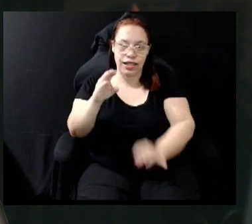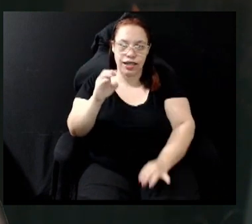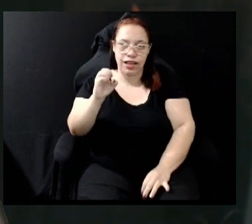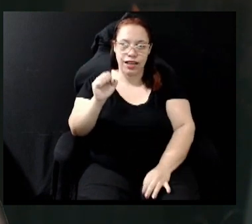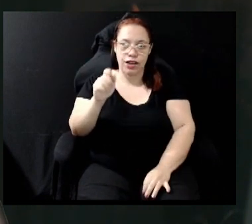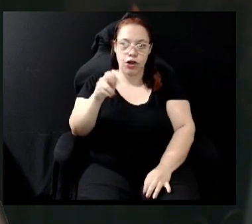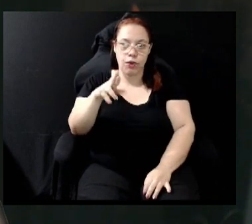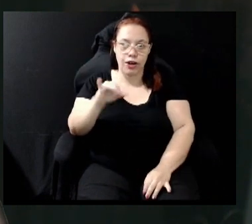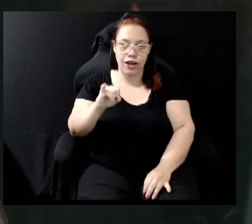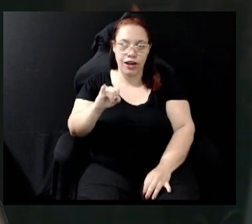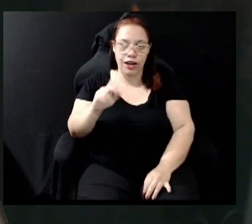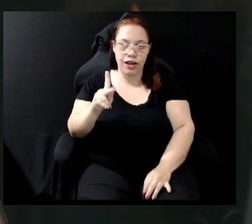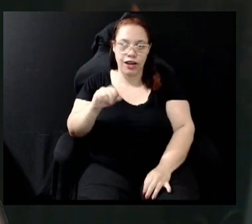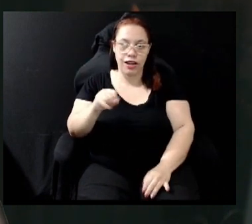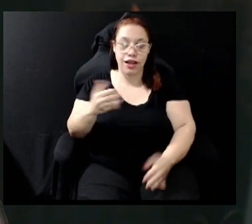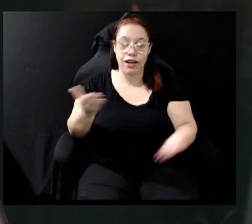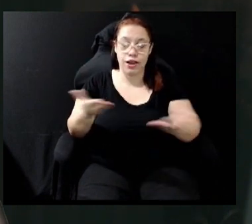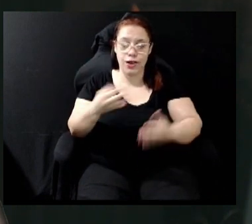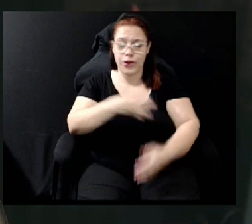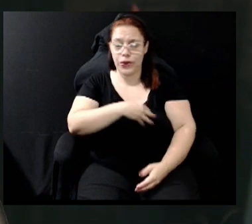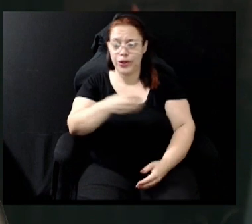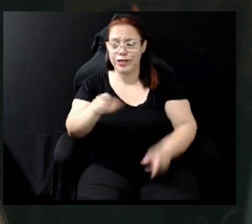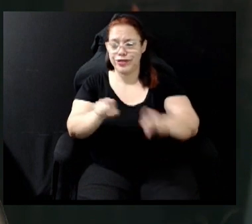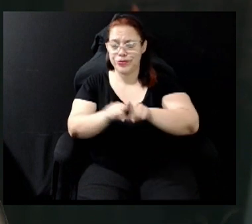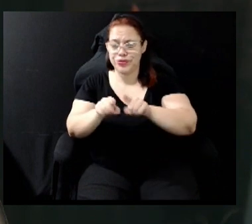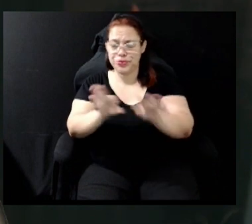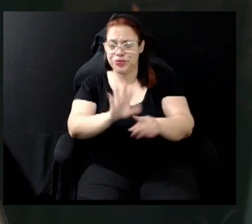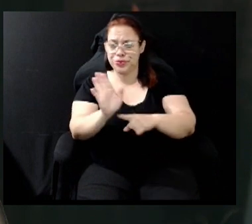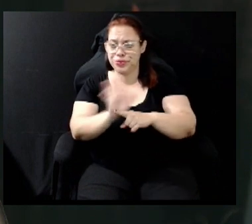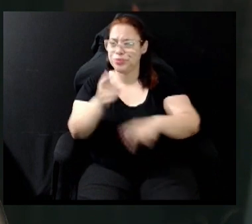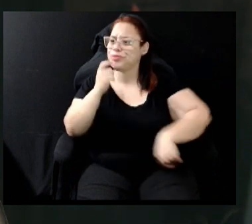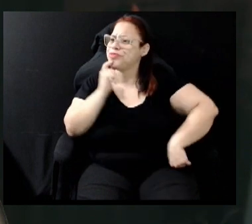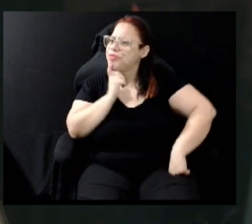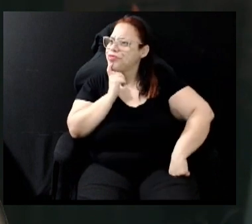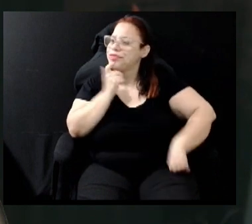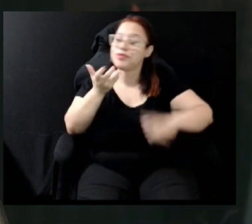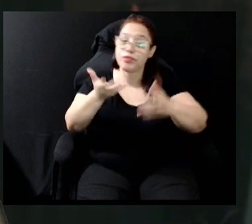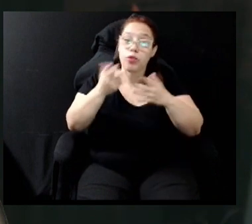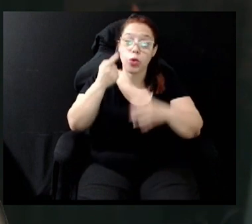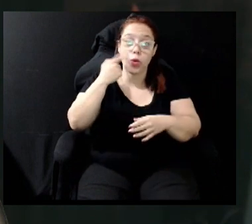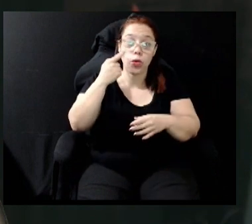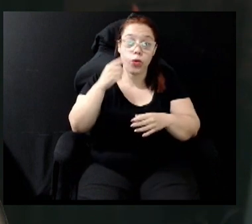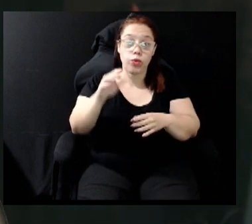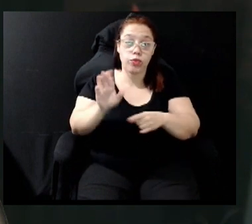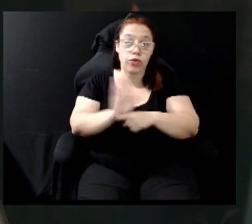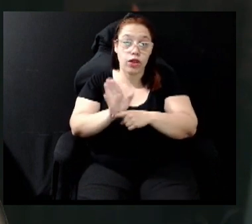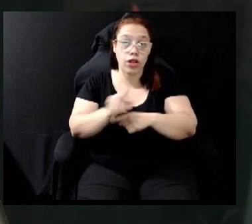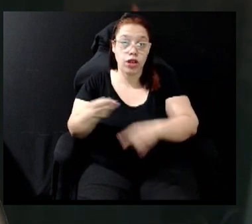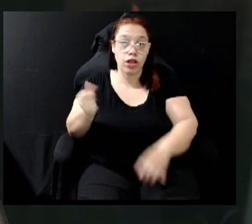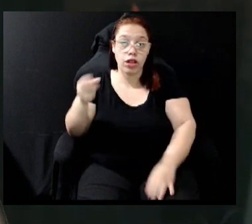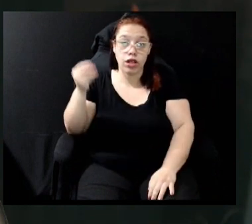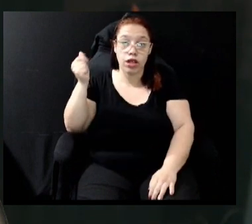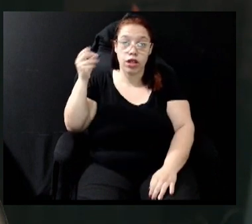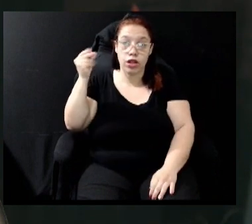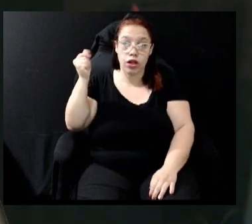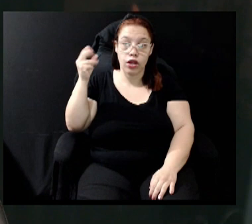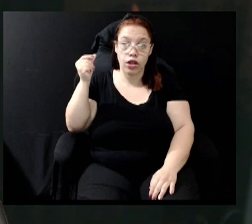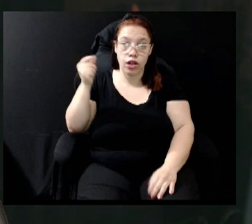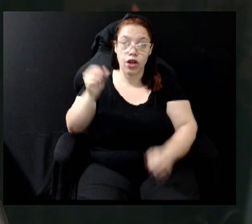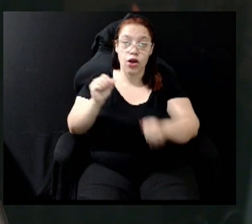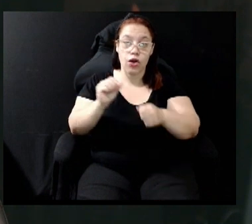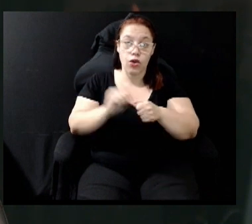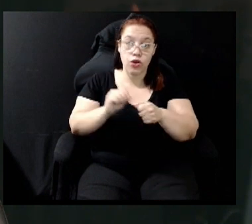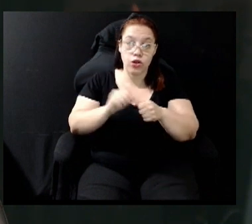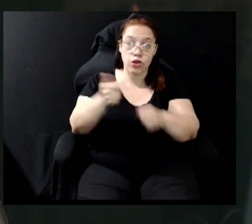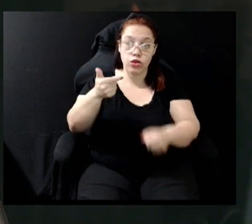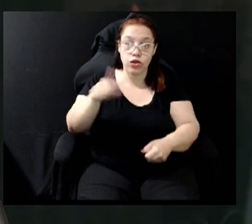agora meus filhos também assistem. Isso os fez querer ver os filmes da época e eu acabei revendo com eles. Como a